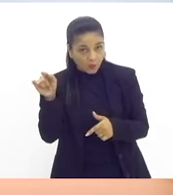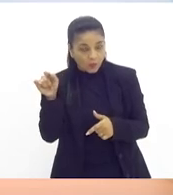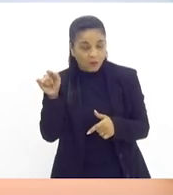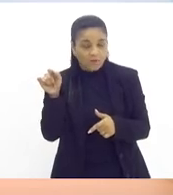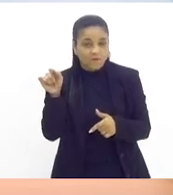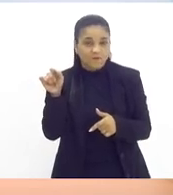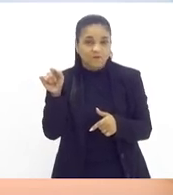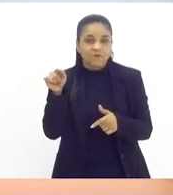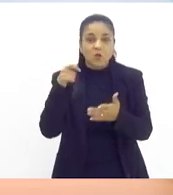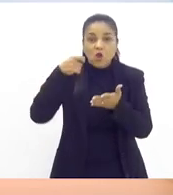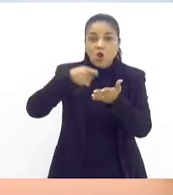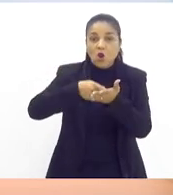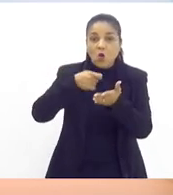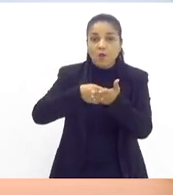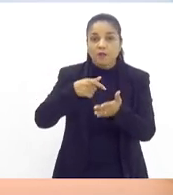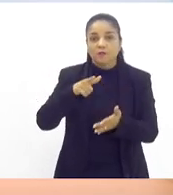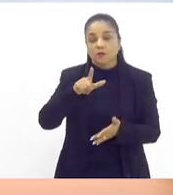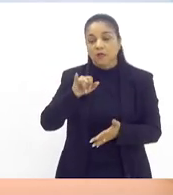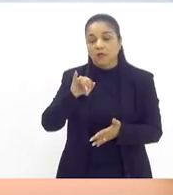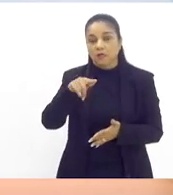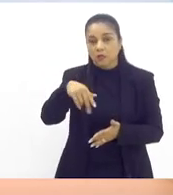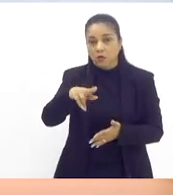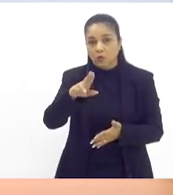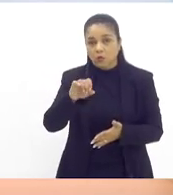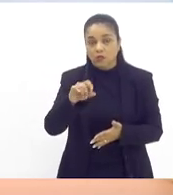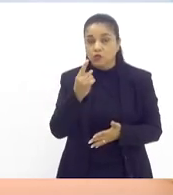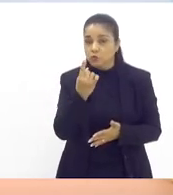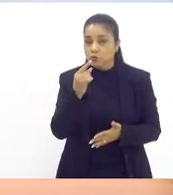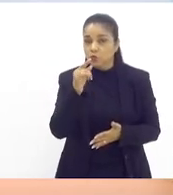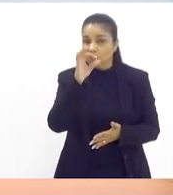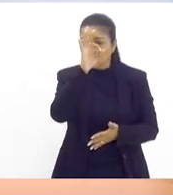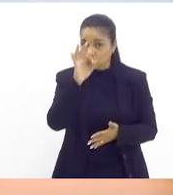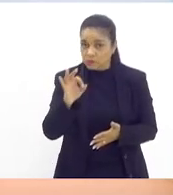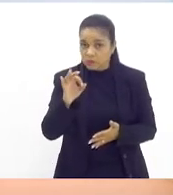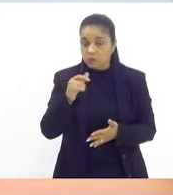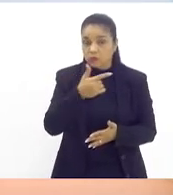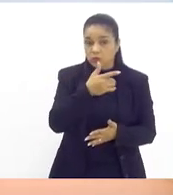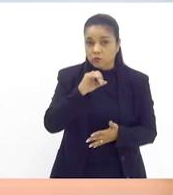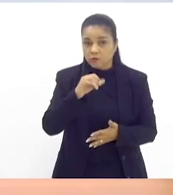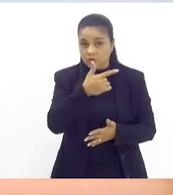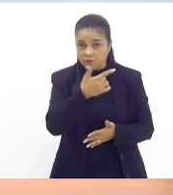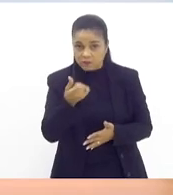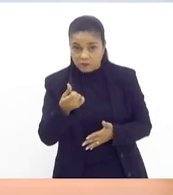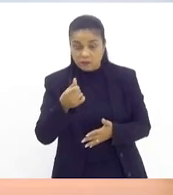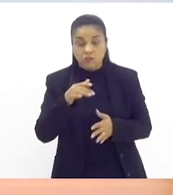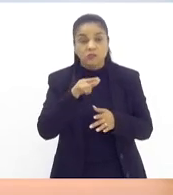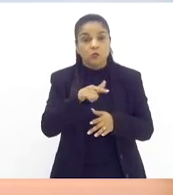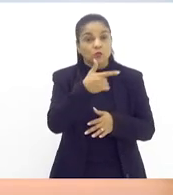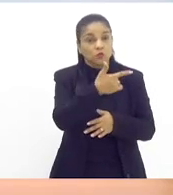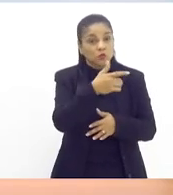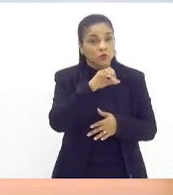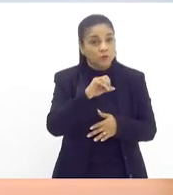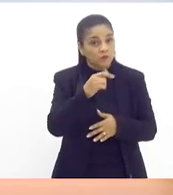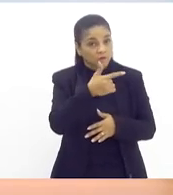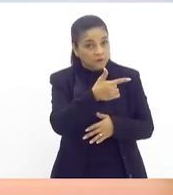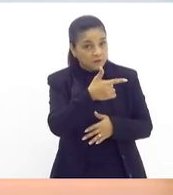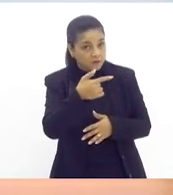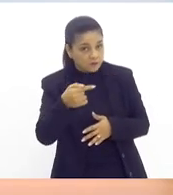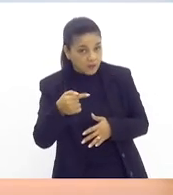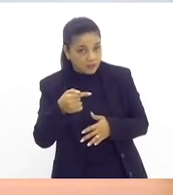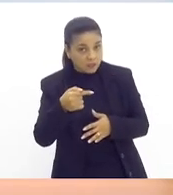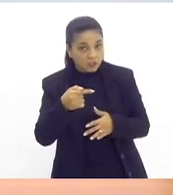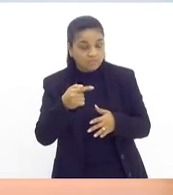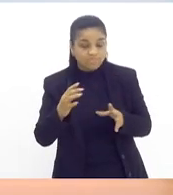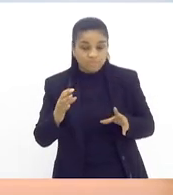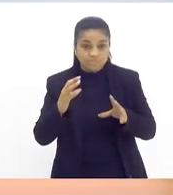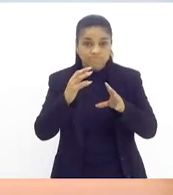ela seja cobrada com uma alíquota de 1% em 2026, e em 2027 você passaria a cobrar ela cheia. Esse